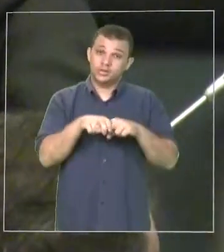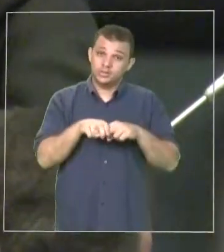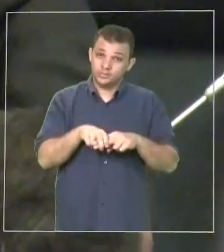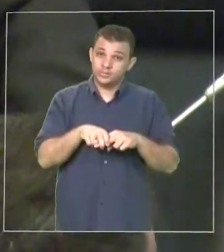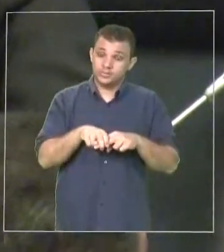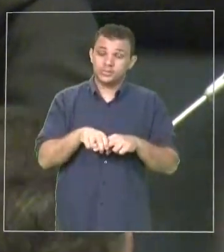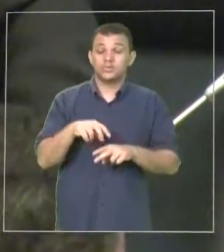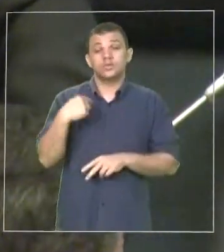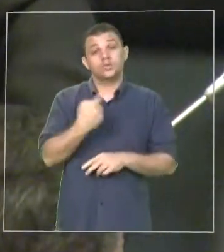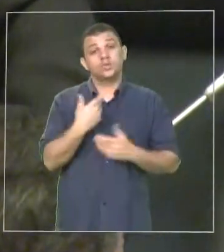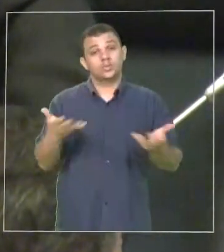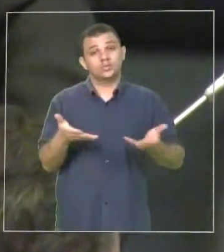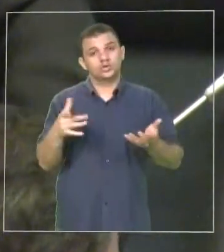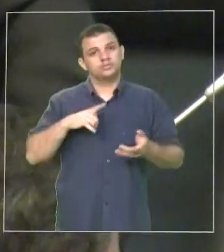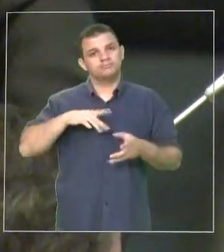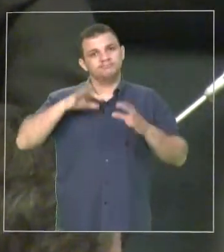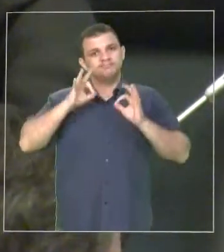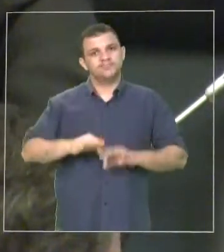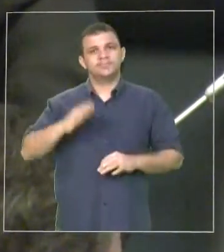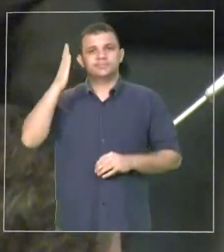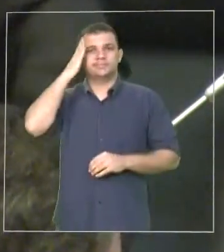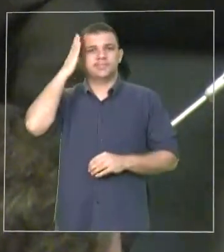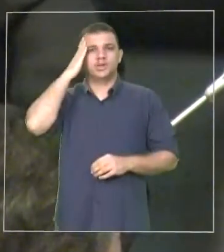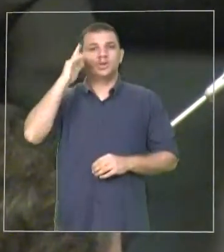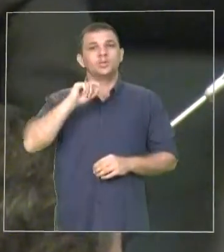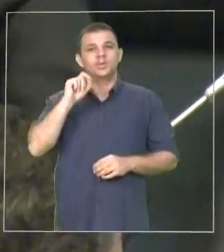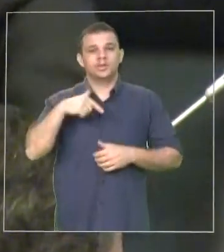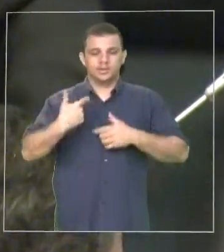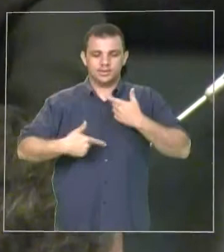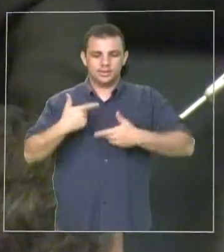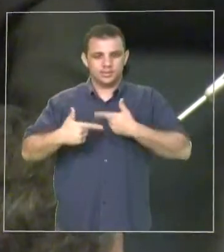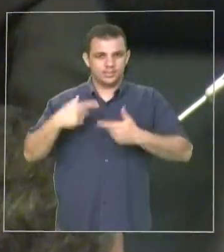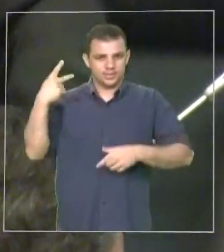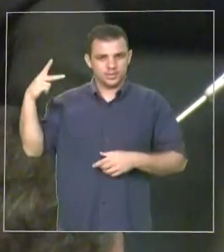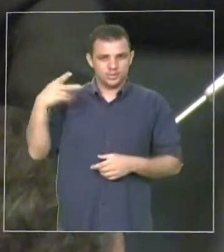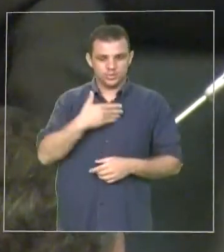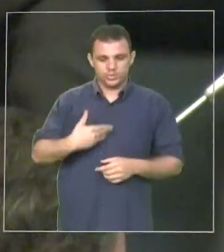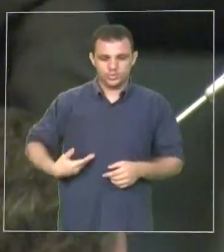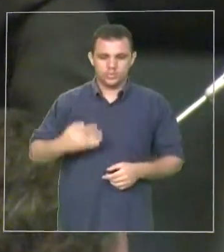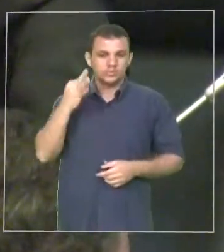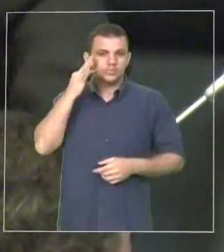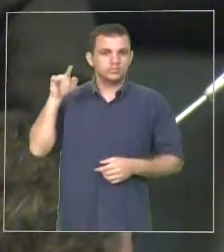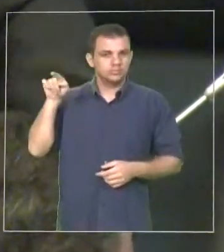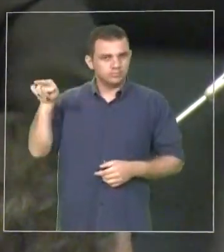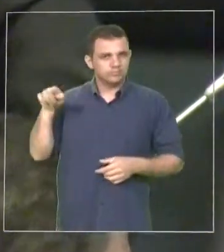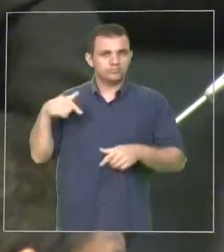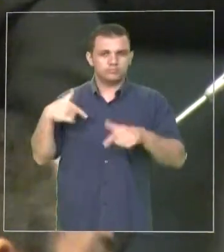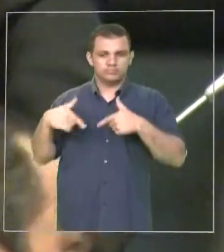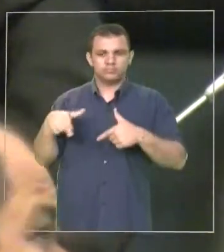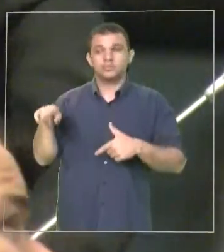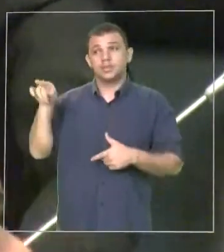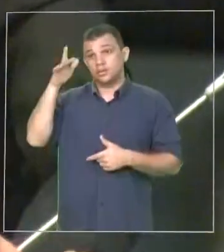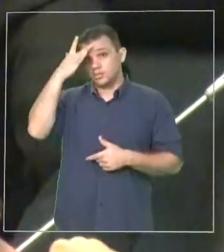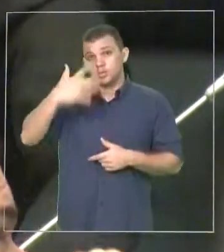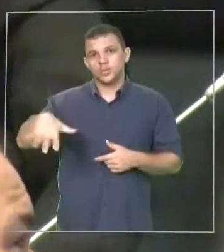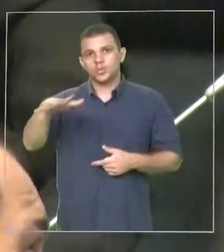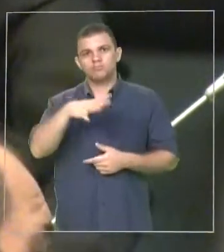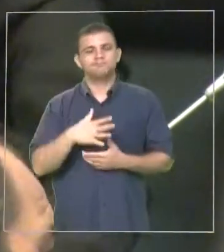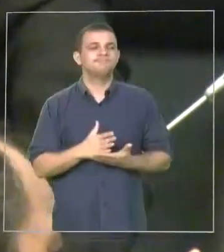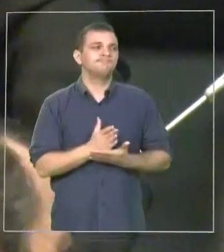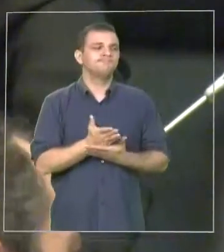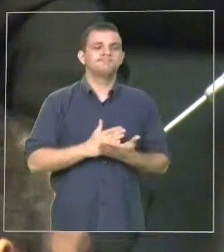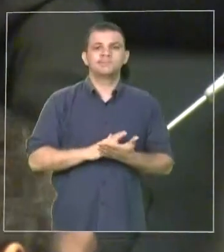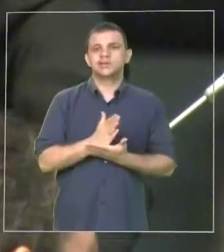nós temos a convicção que o trabalho do governador Flávio Dino incomoda. E como